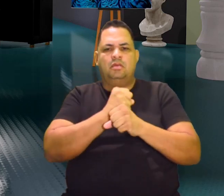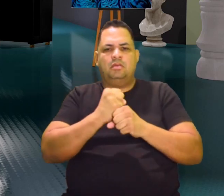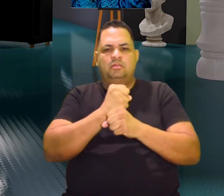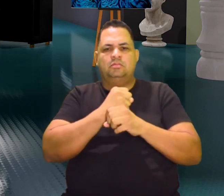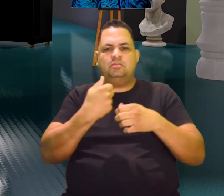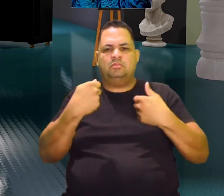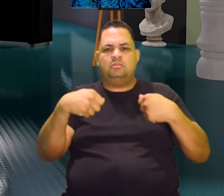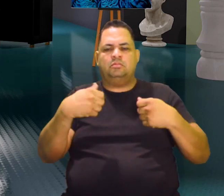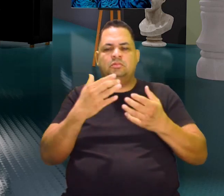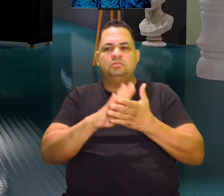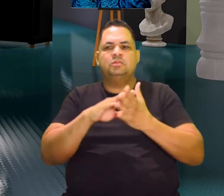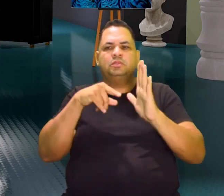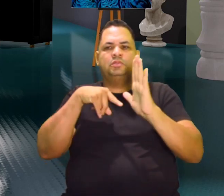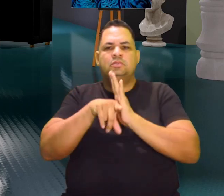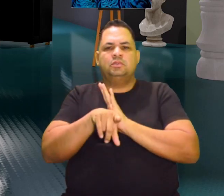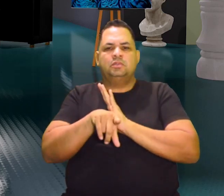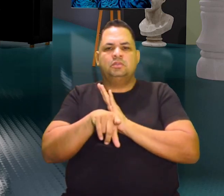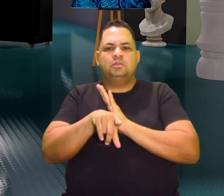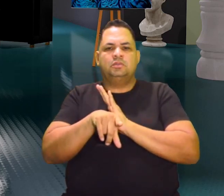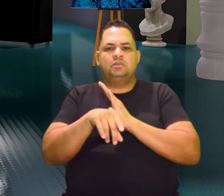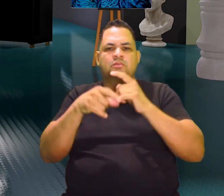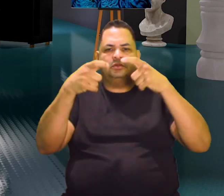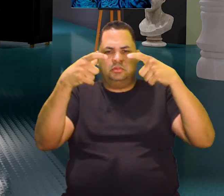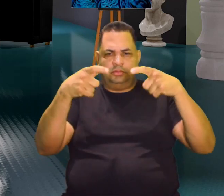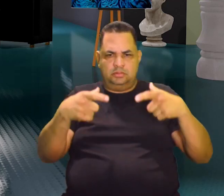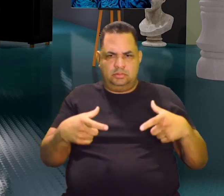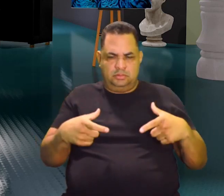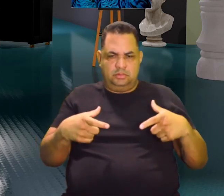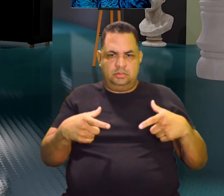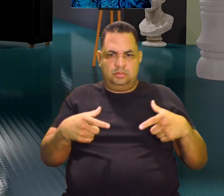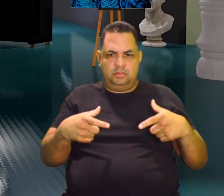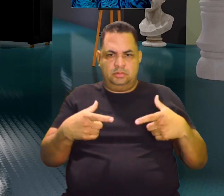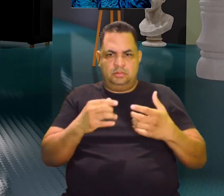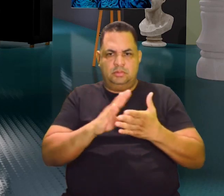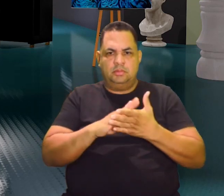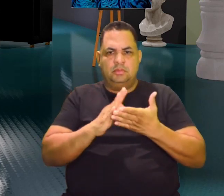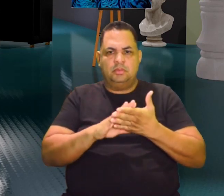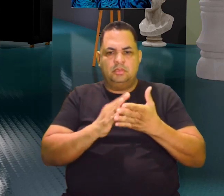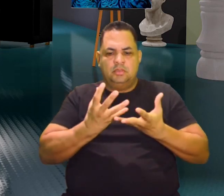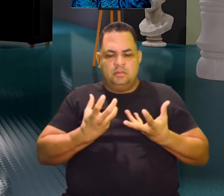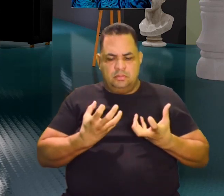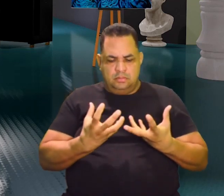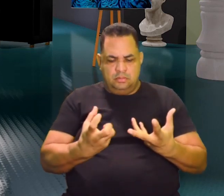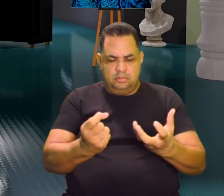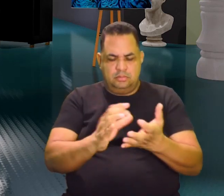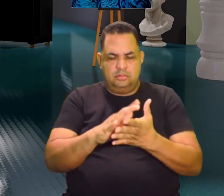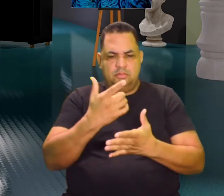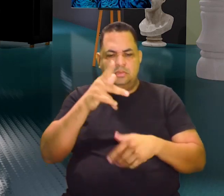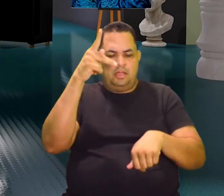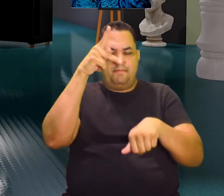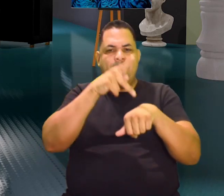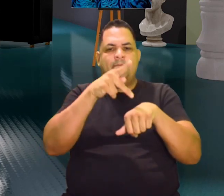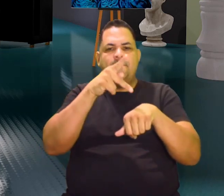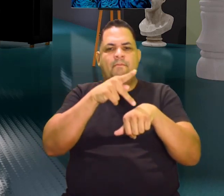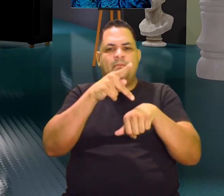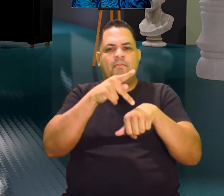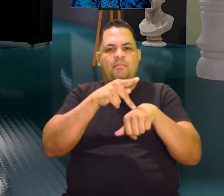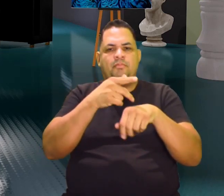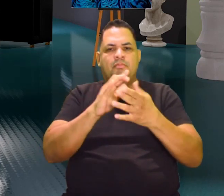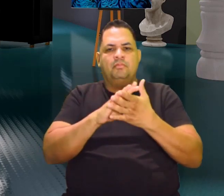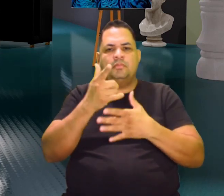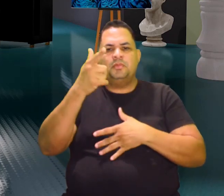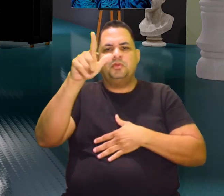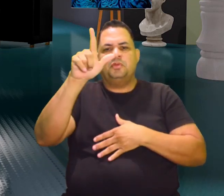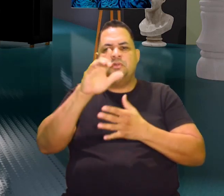podemos indagar? Um local como no deserto, que não há pedras, então eles trouxeram essas pedras de outros